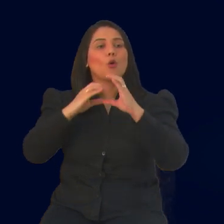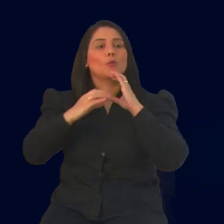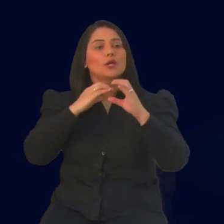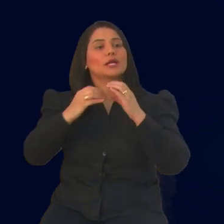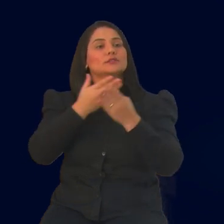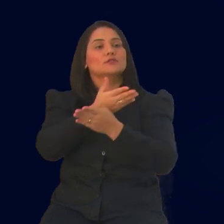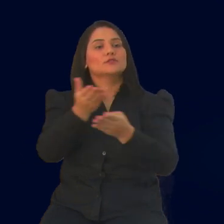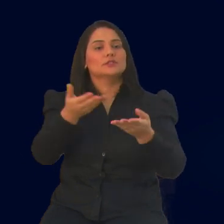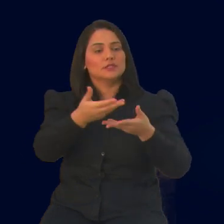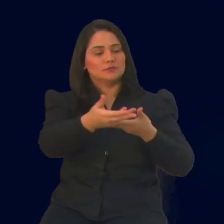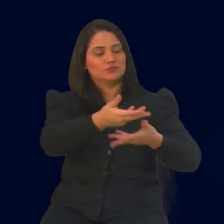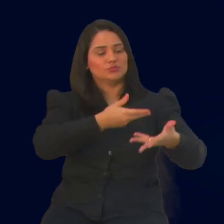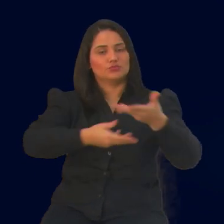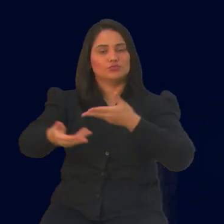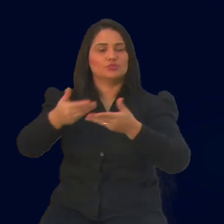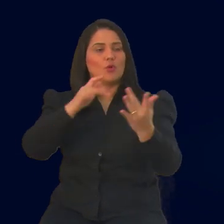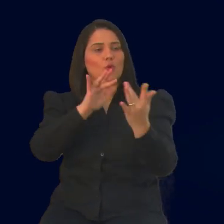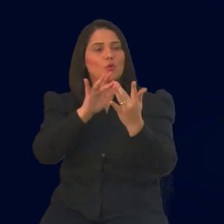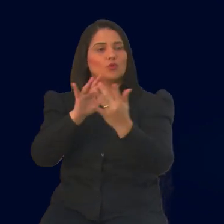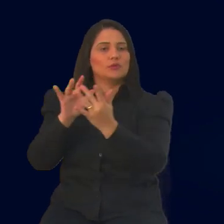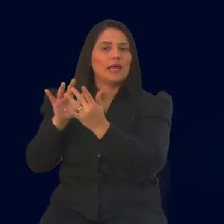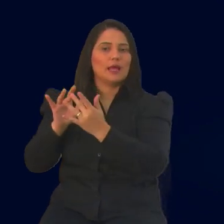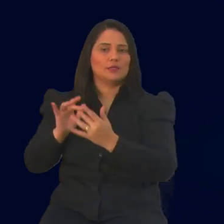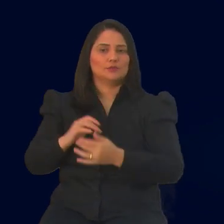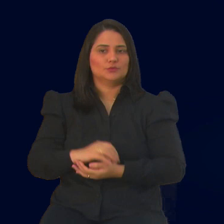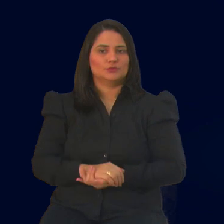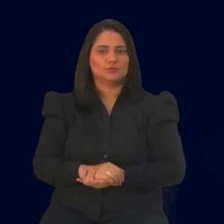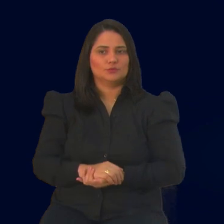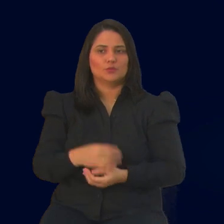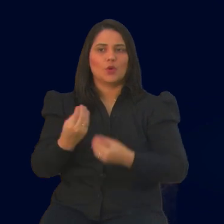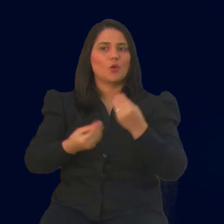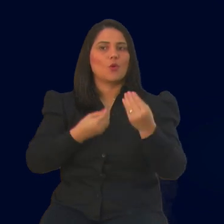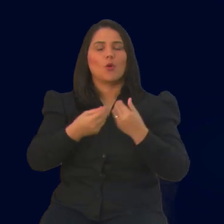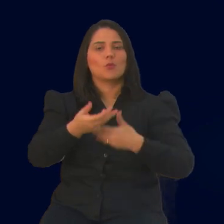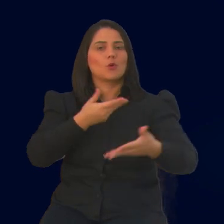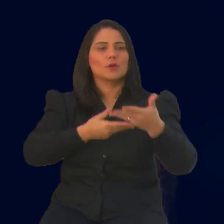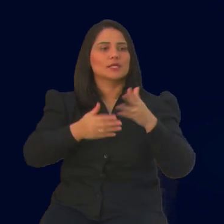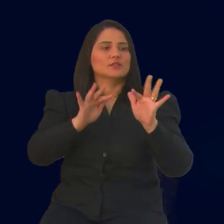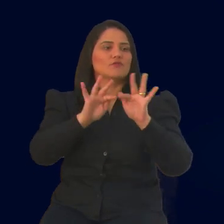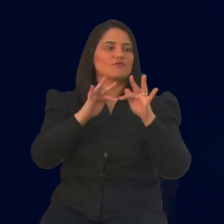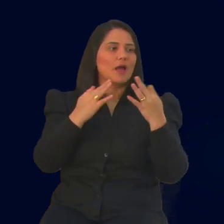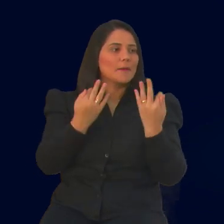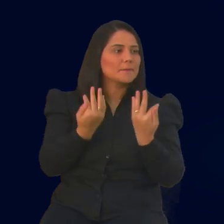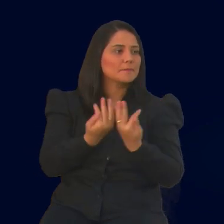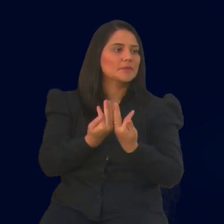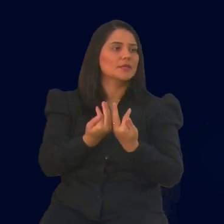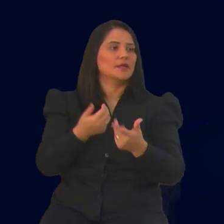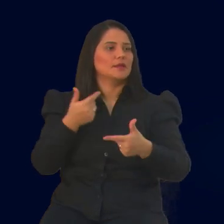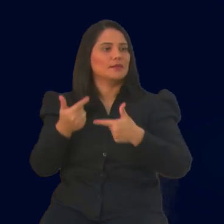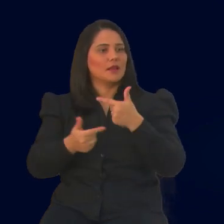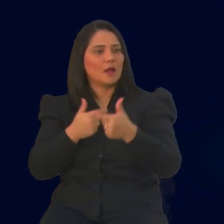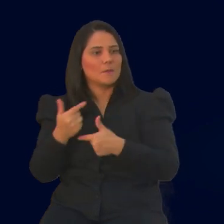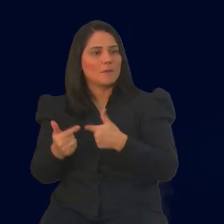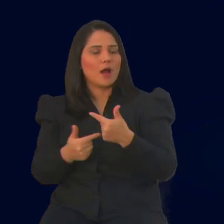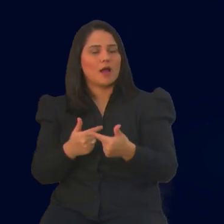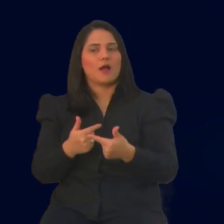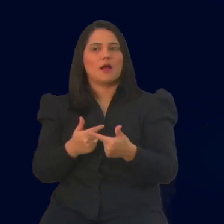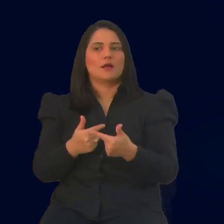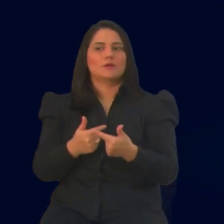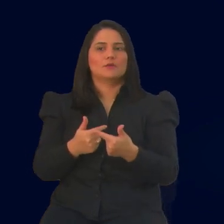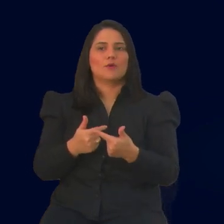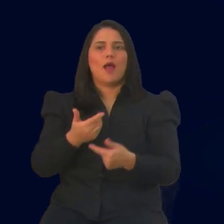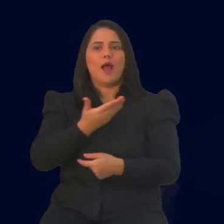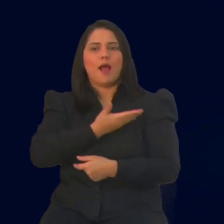interpessoal? Como que está a comunicação na sua família, no seu trabalho, com as